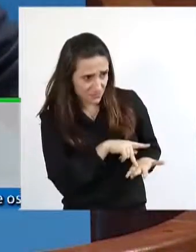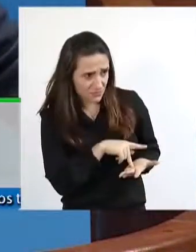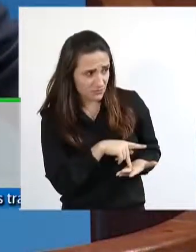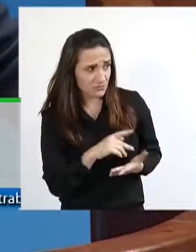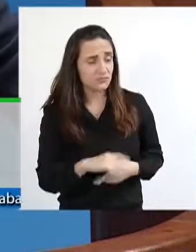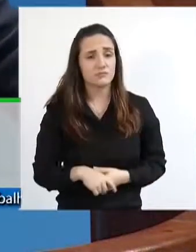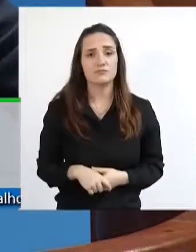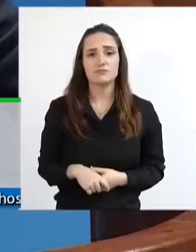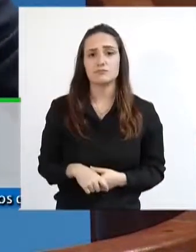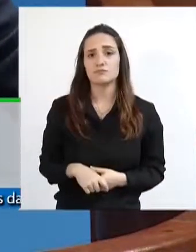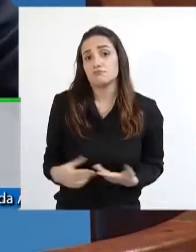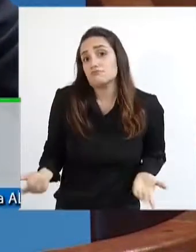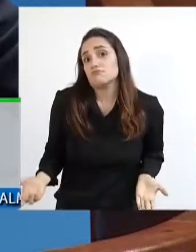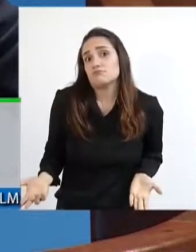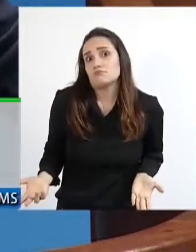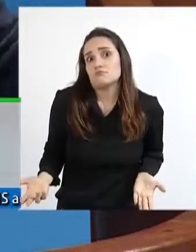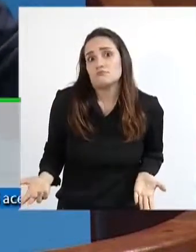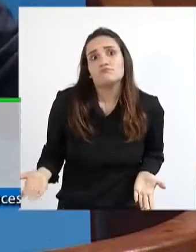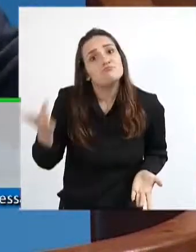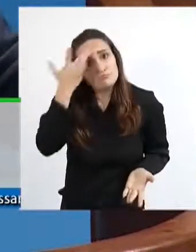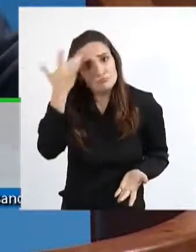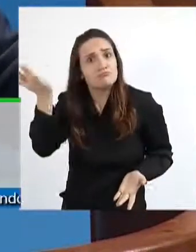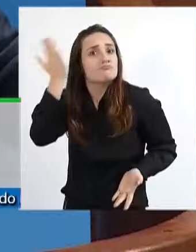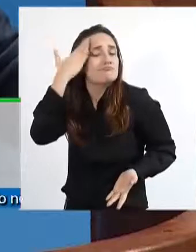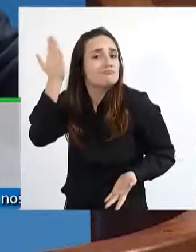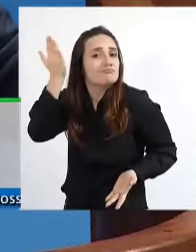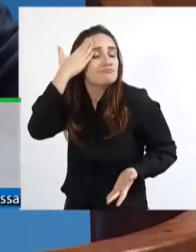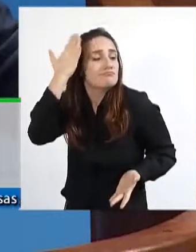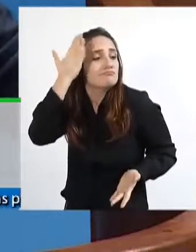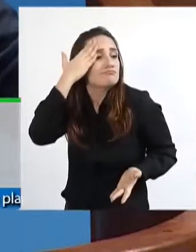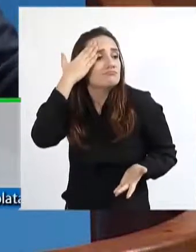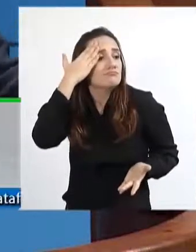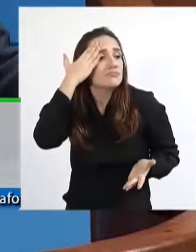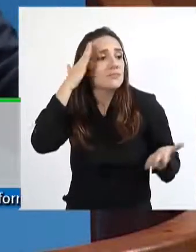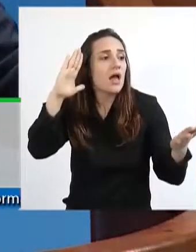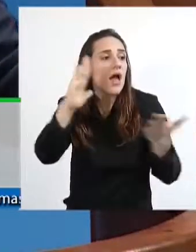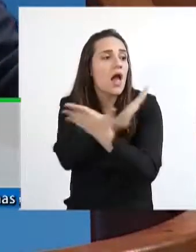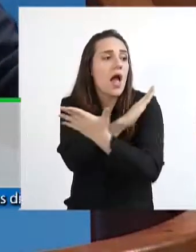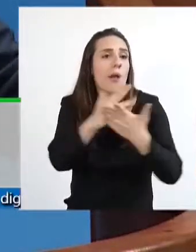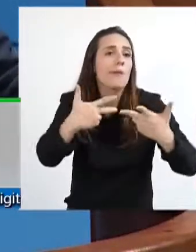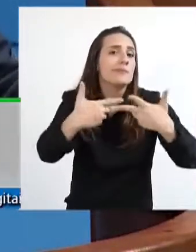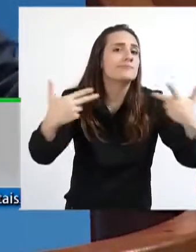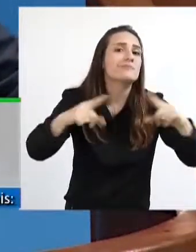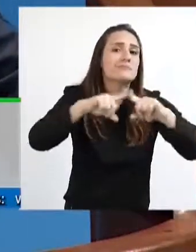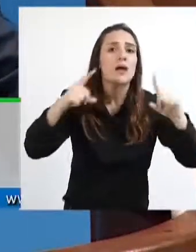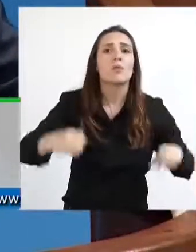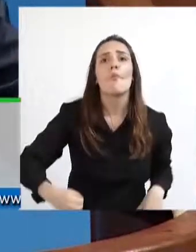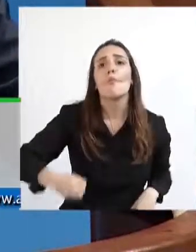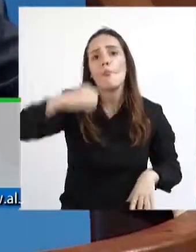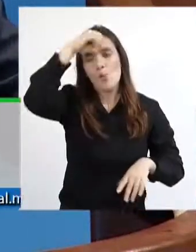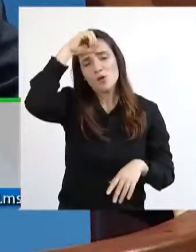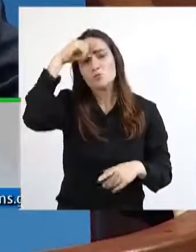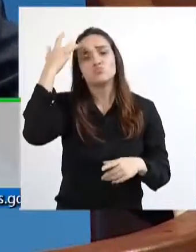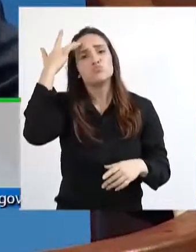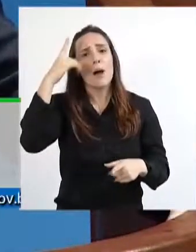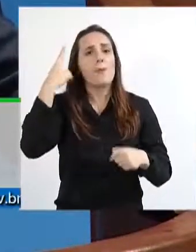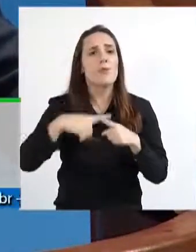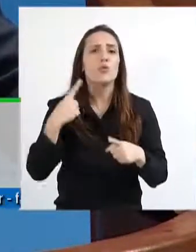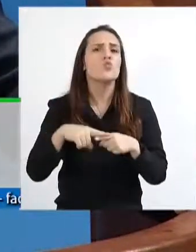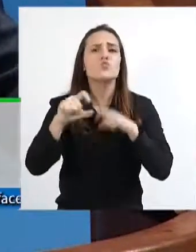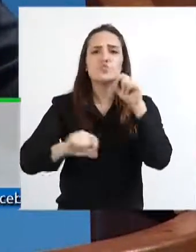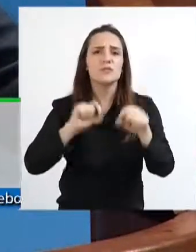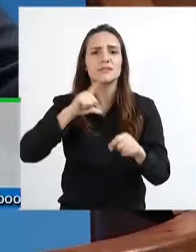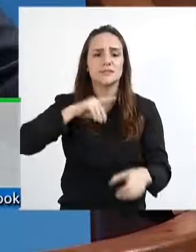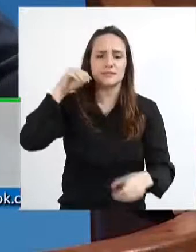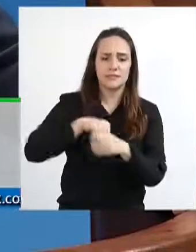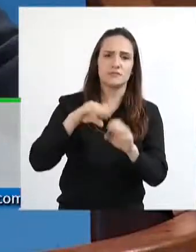verdade? As pessoas conhecem os pontos da reforma da Previdência? Será que as pessoas sabem que ali naquele